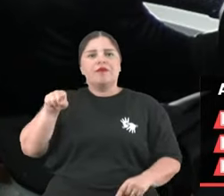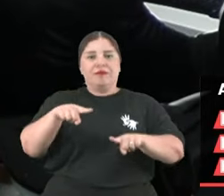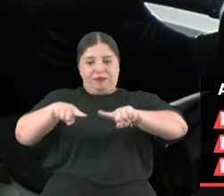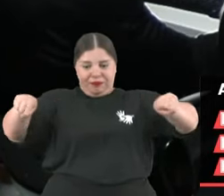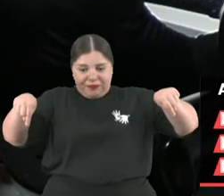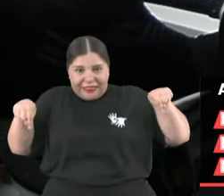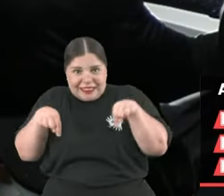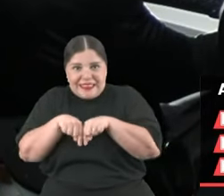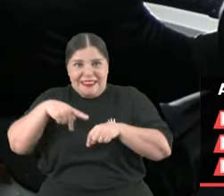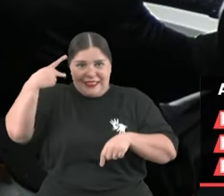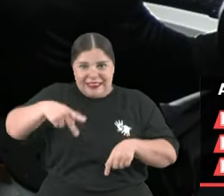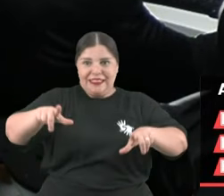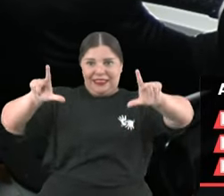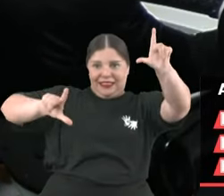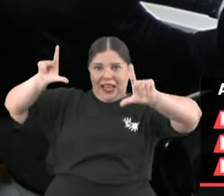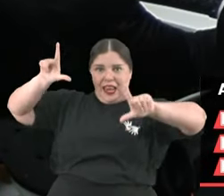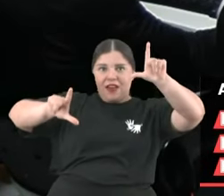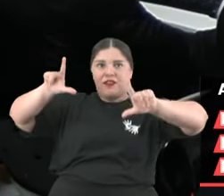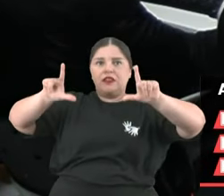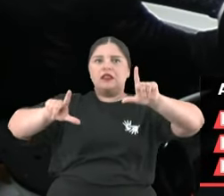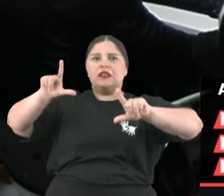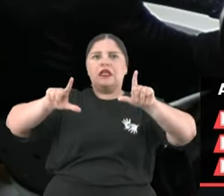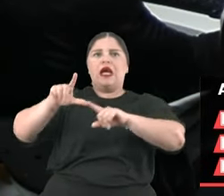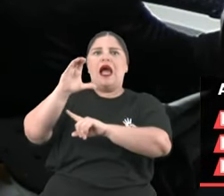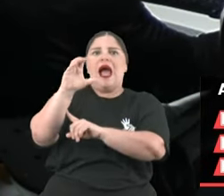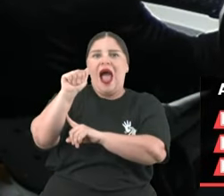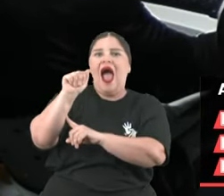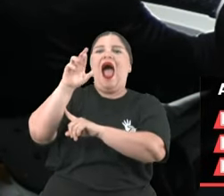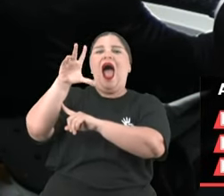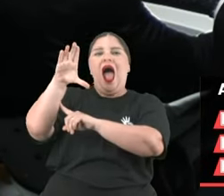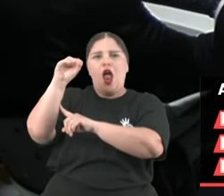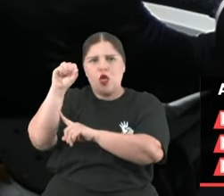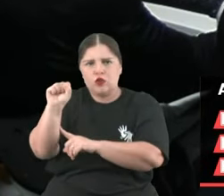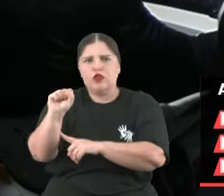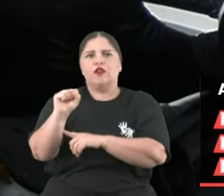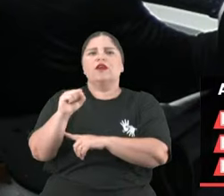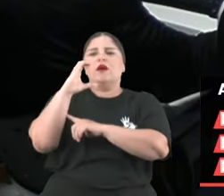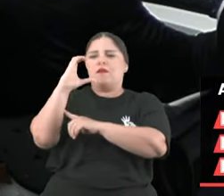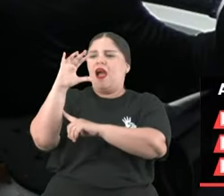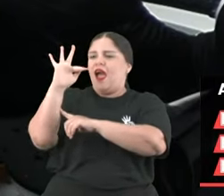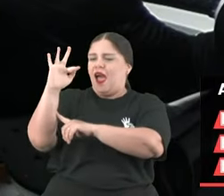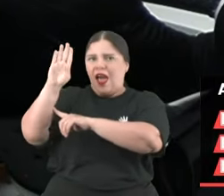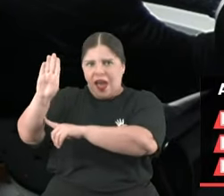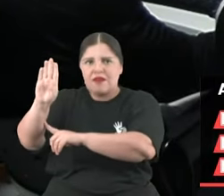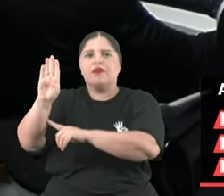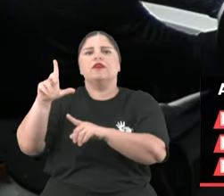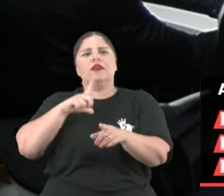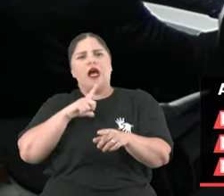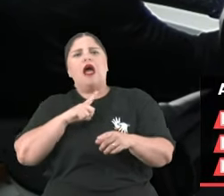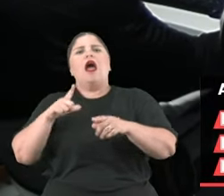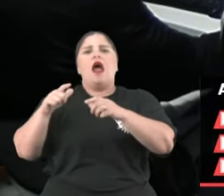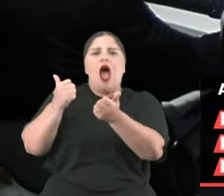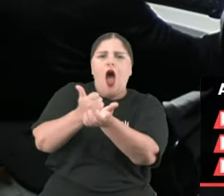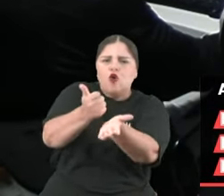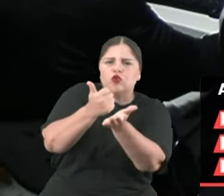temos Carlos Eduardo Braga, CBF do Rio de Janeiro, ele que será auxiliado pelo Vitor